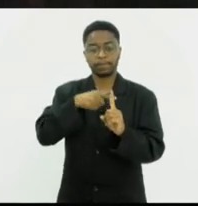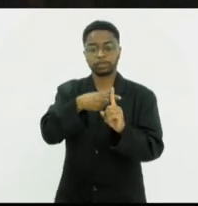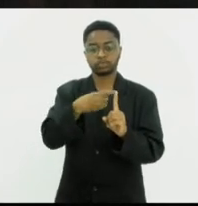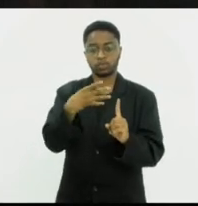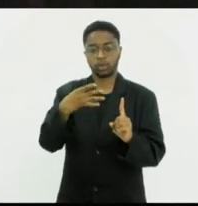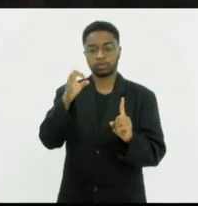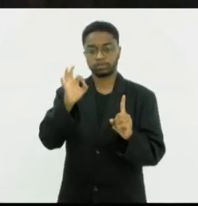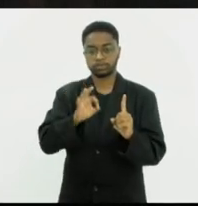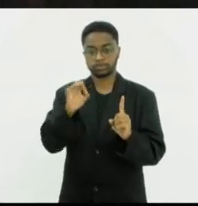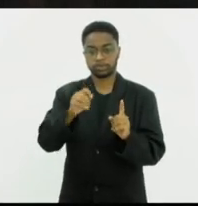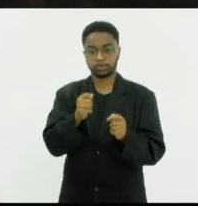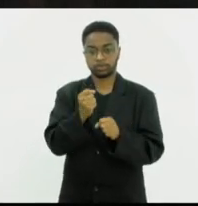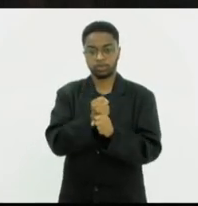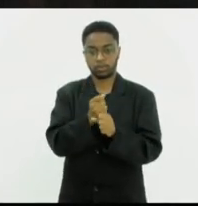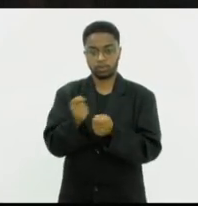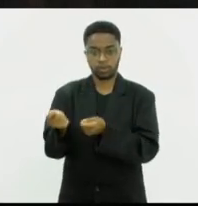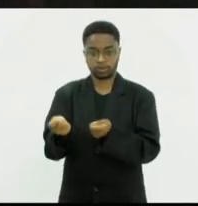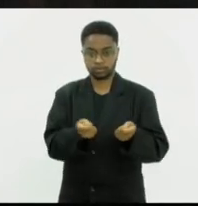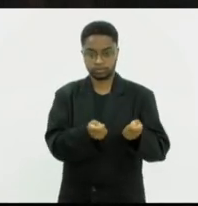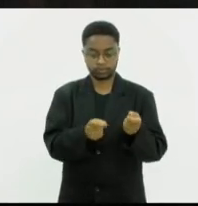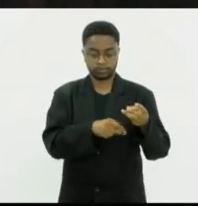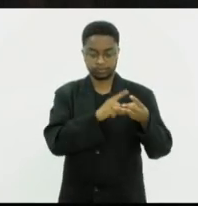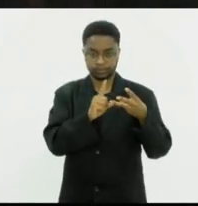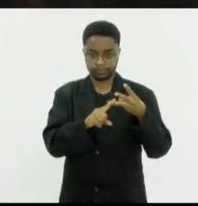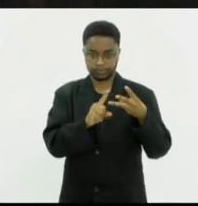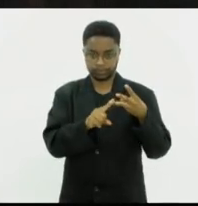ano. De três,